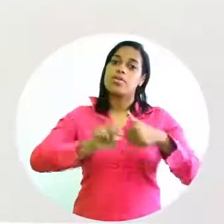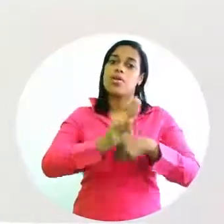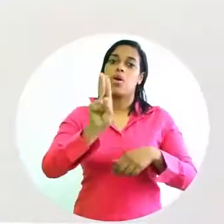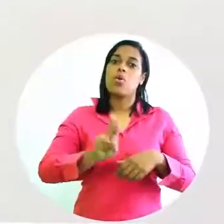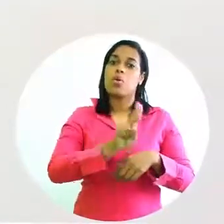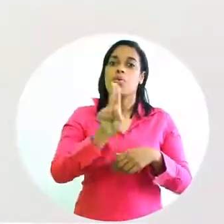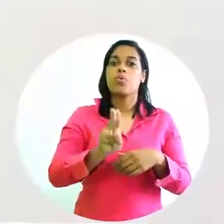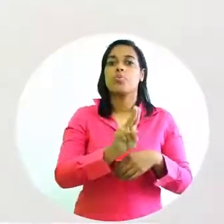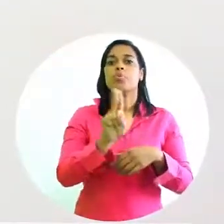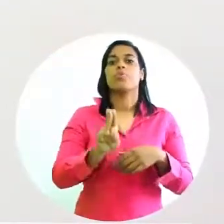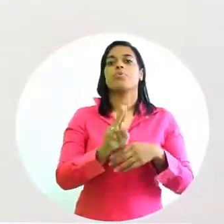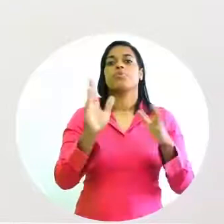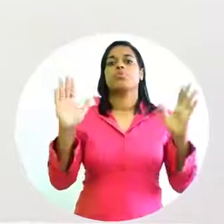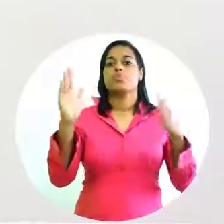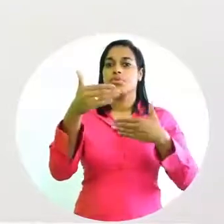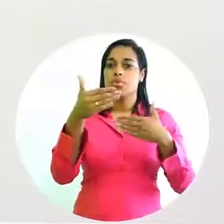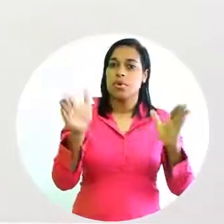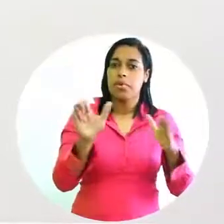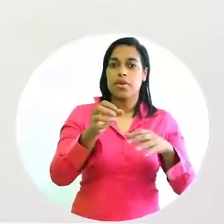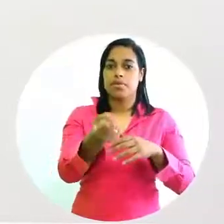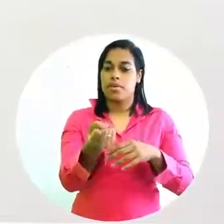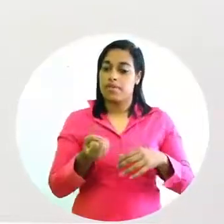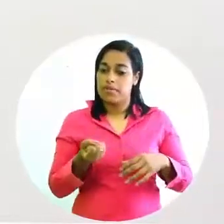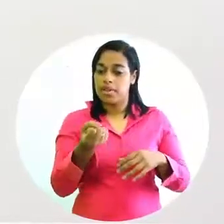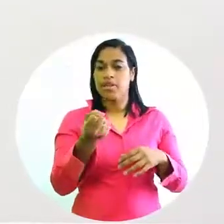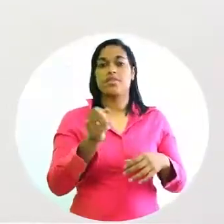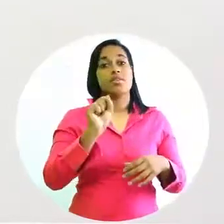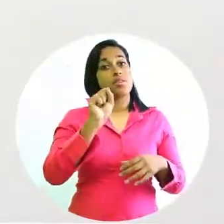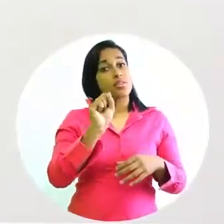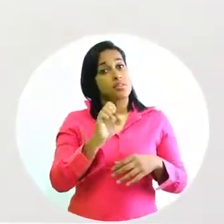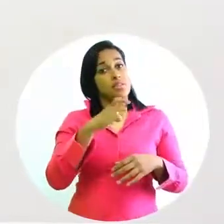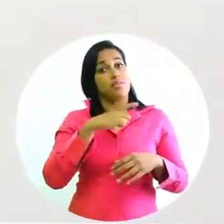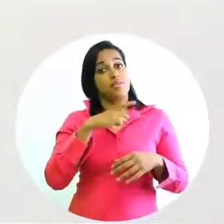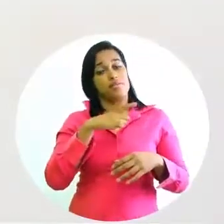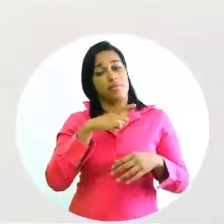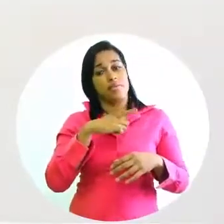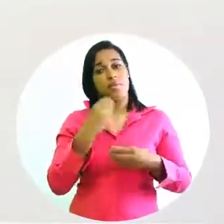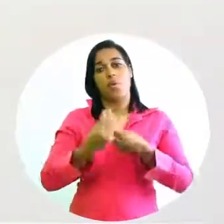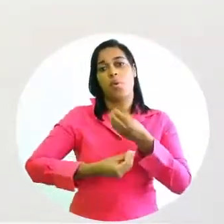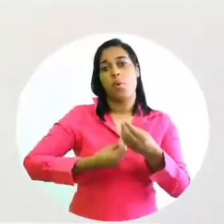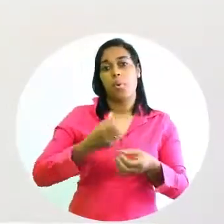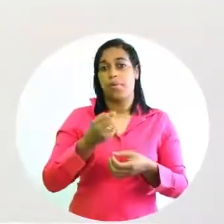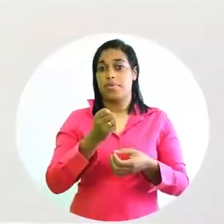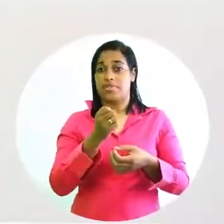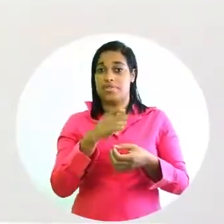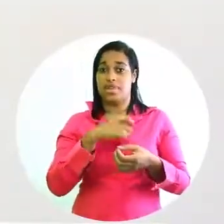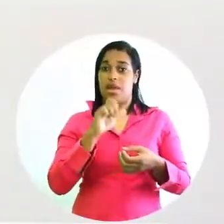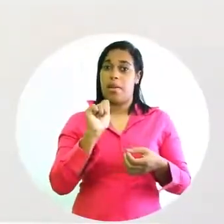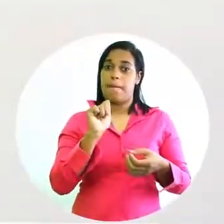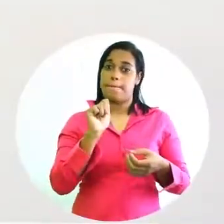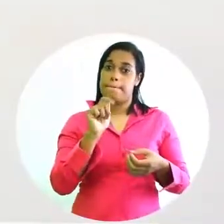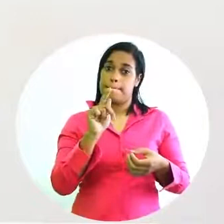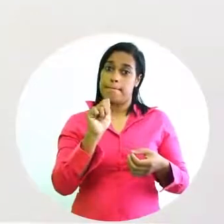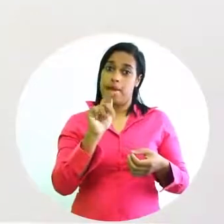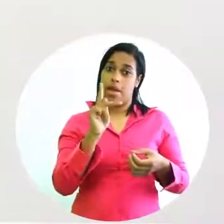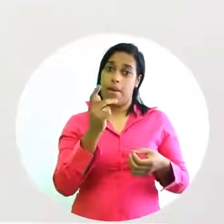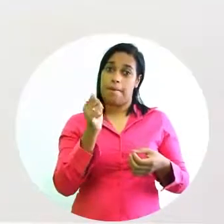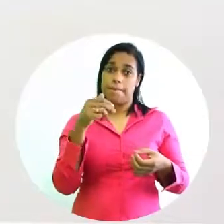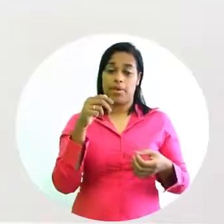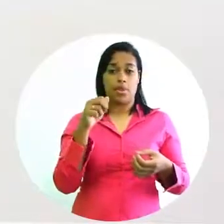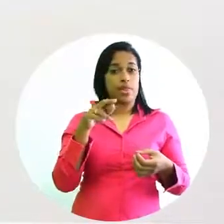de armários, se serão do tipo gaveta, se serão deslizantes, se vamos usar mapotecas,